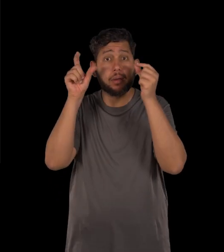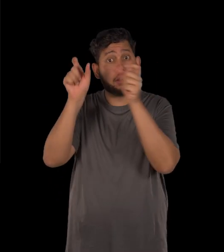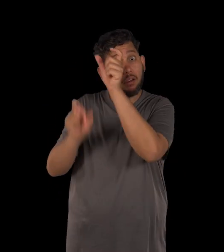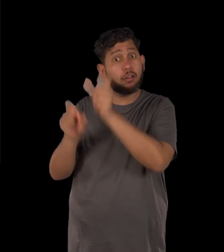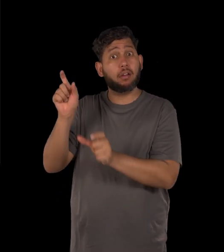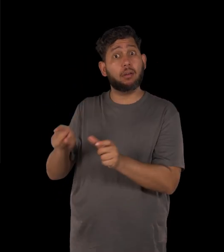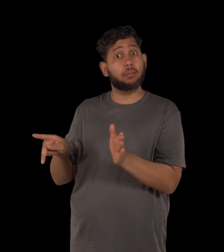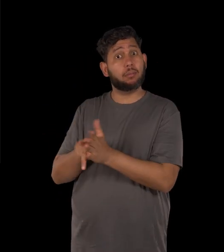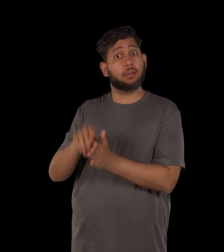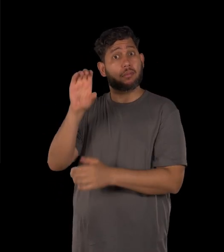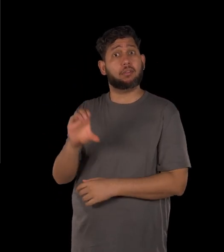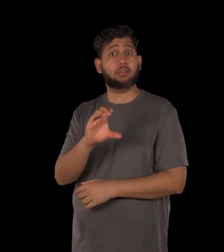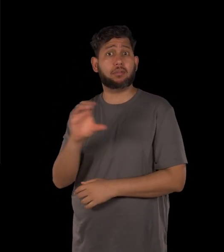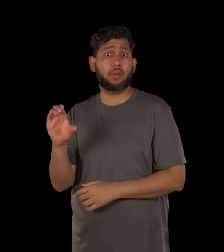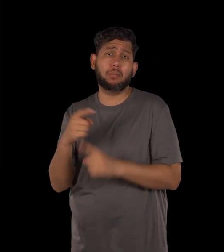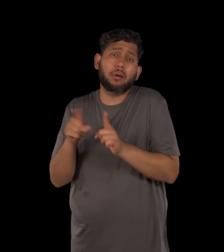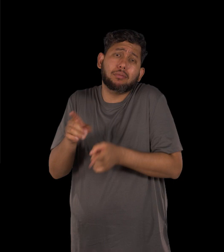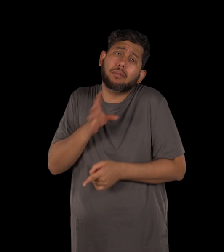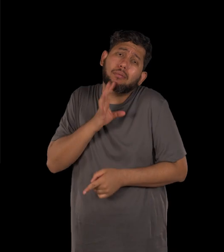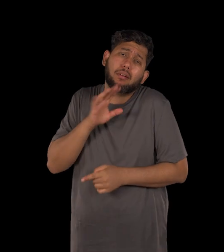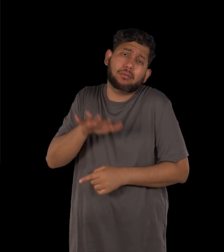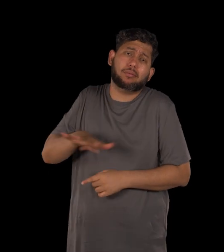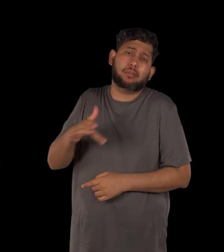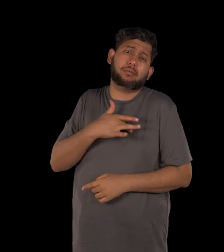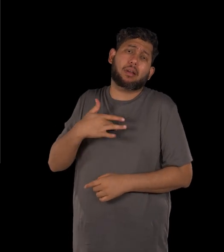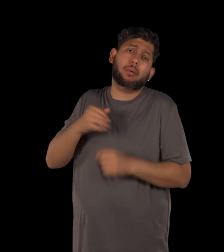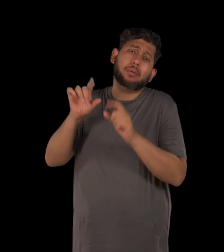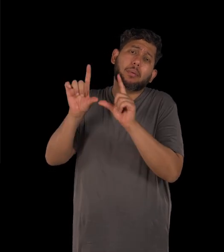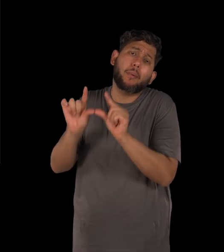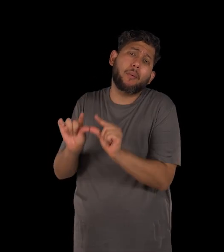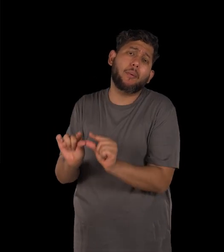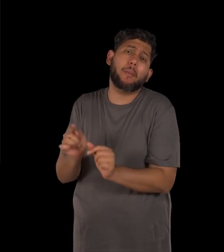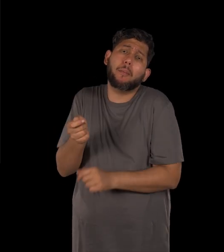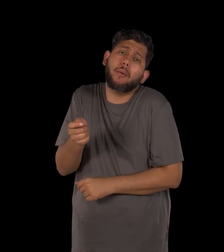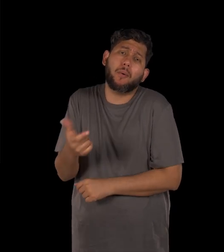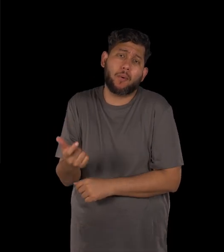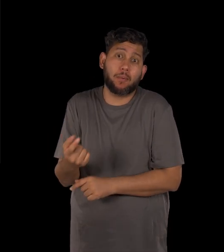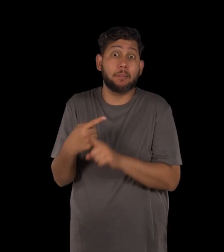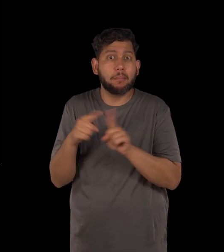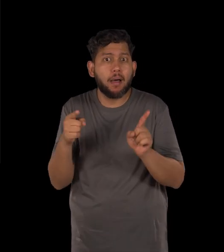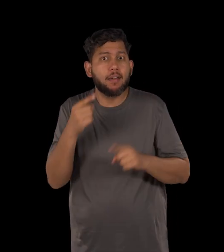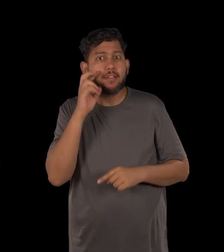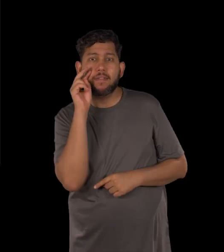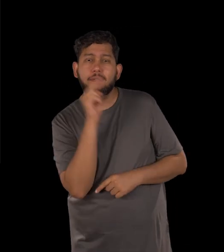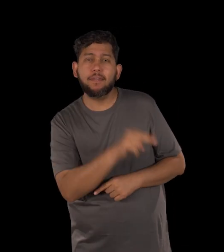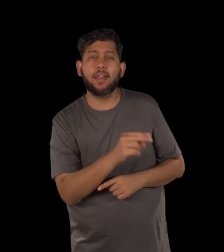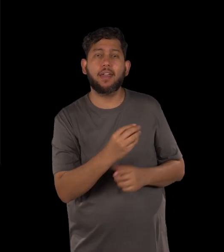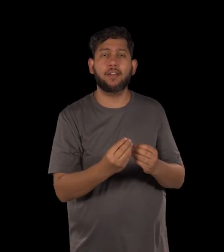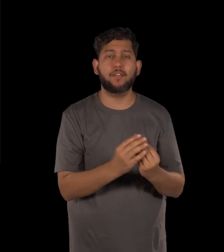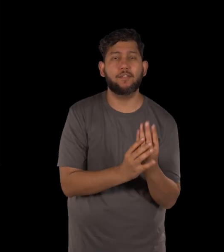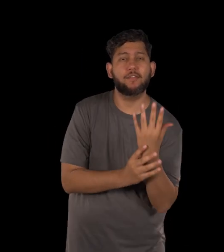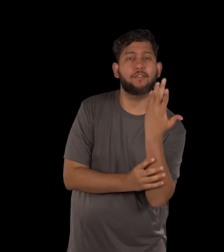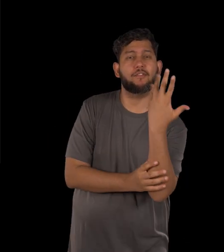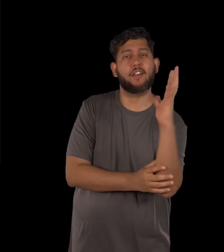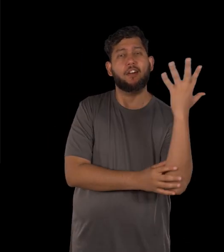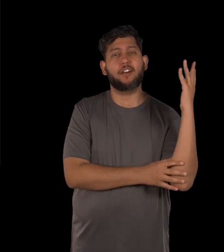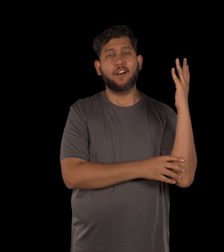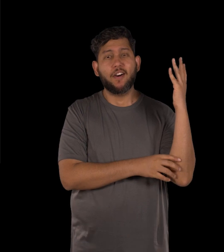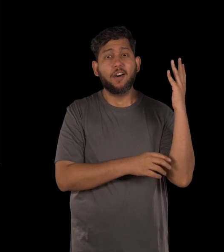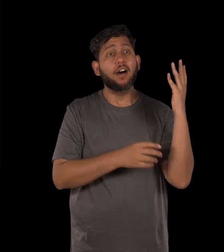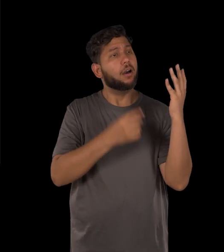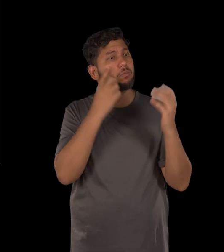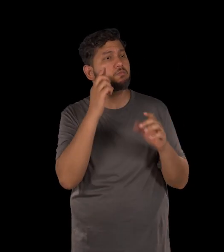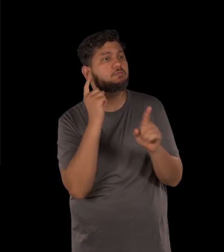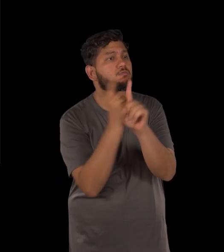religiosos tinham um limitado conhecimento em saúde, mas foram incorporando a essa formação espécies da flora com notórias